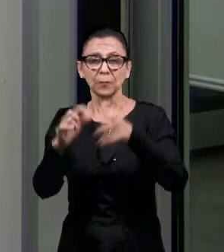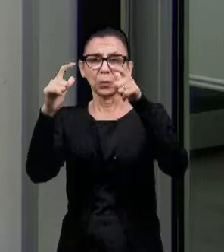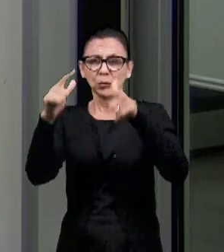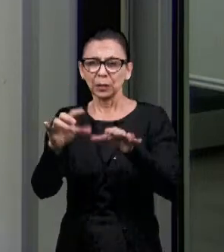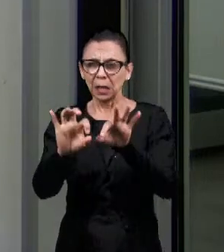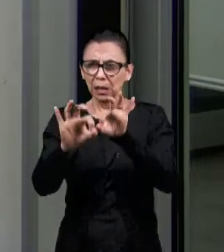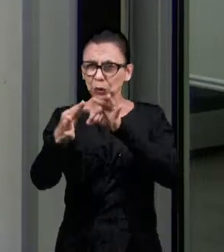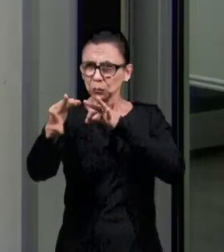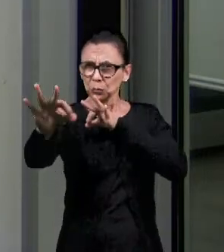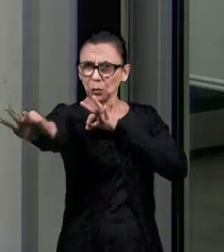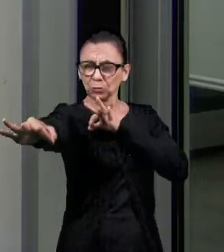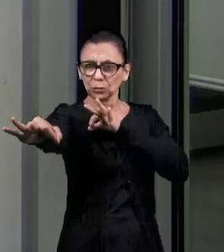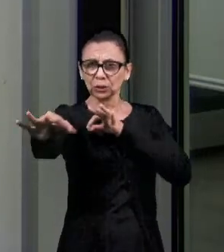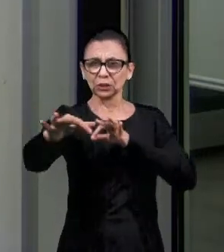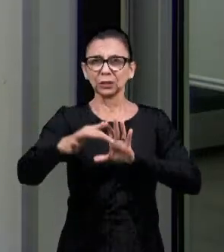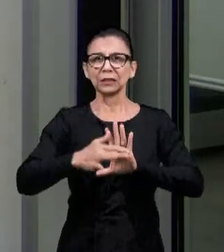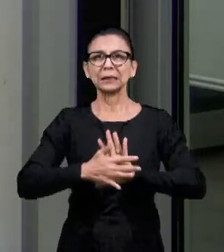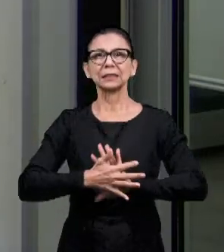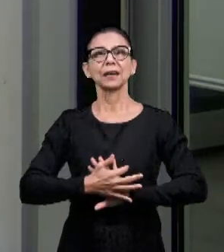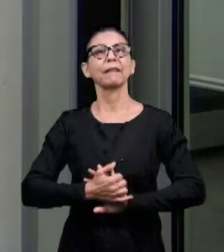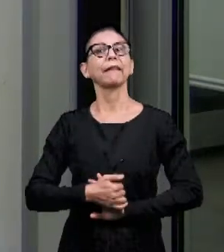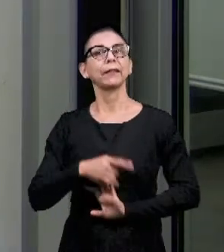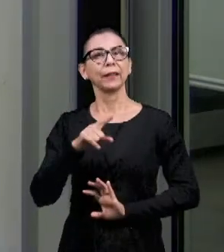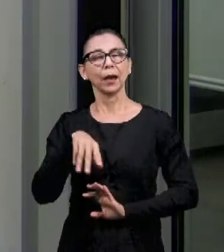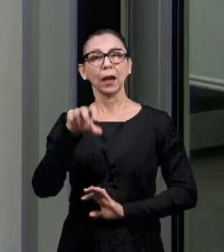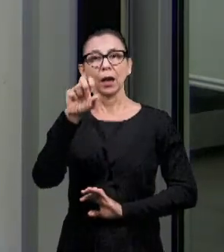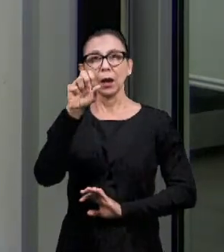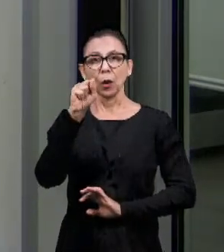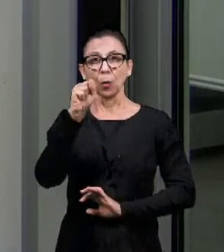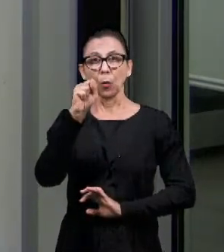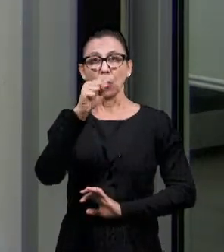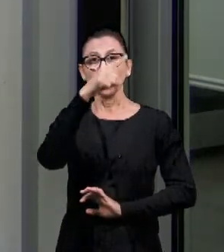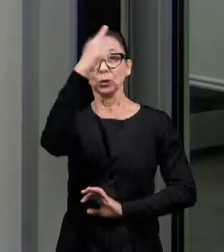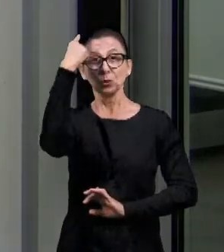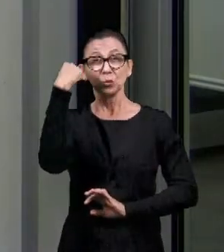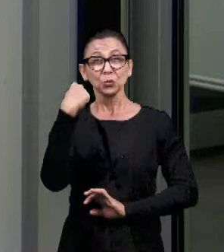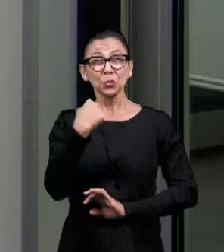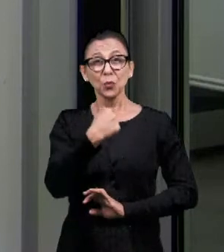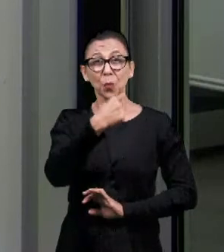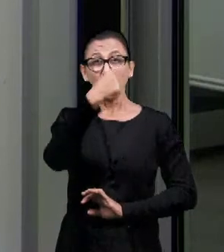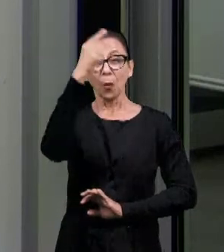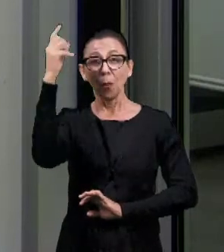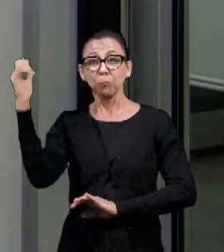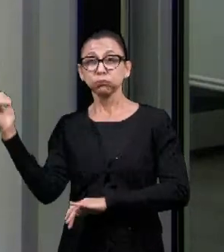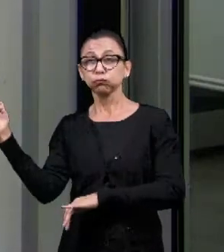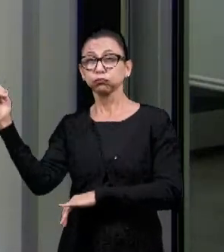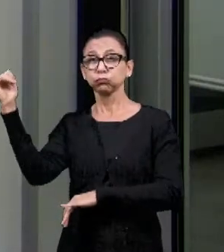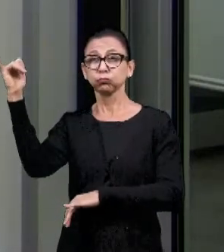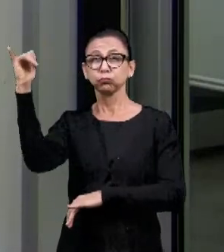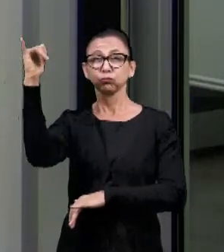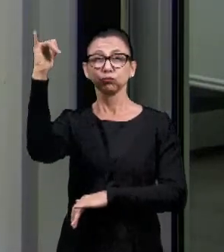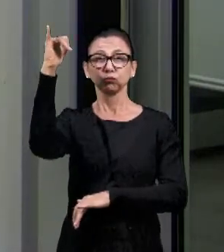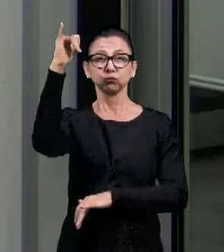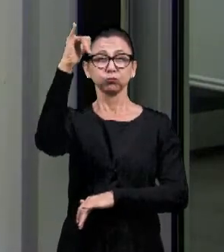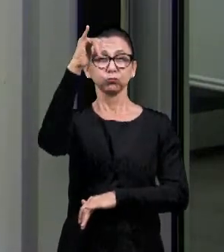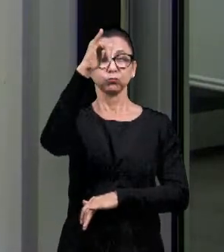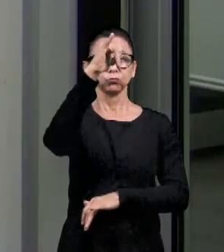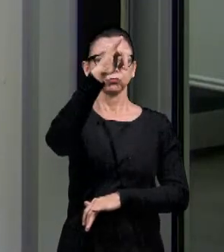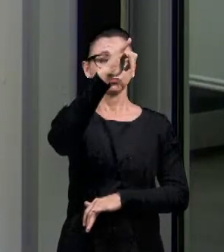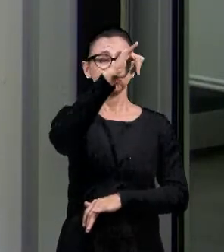engano. É 8 horas de avião, ou 7, de Moscou até Vladivostok, você imagina?